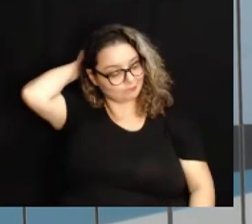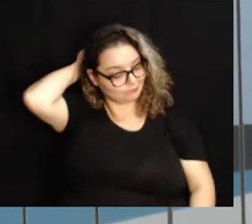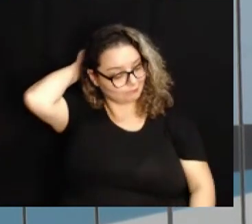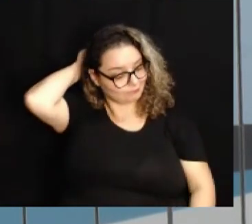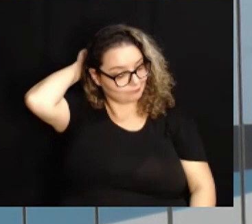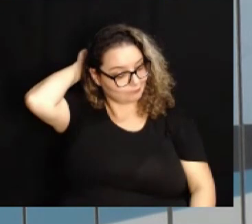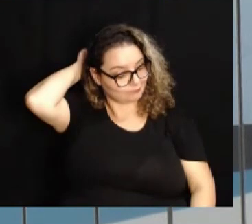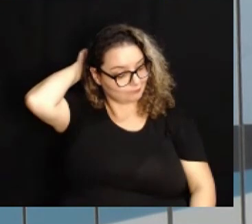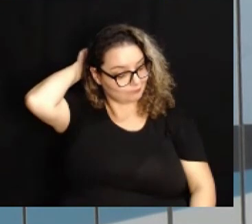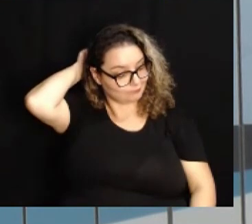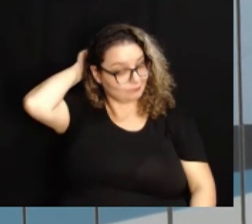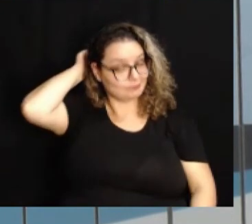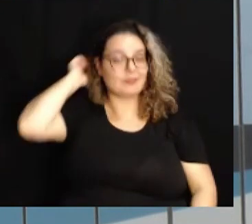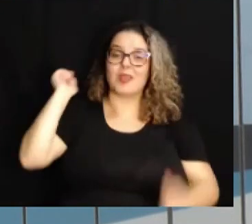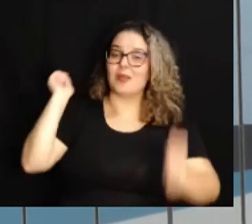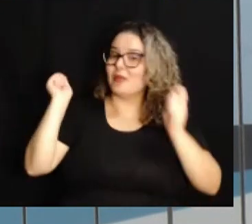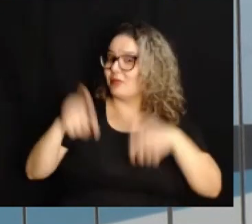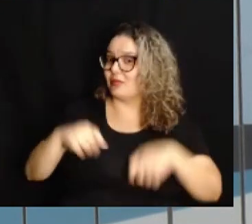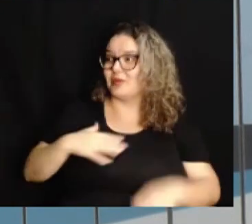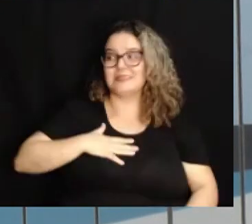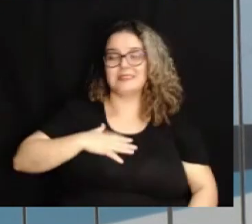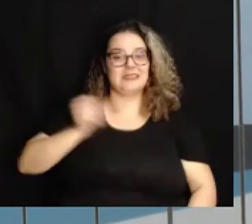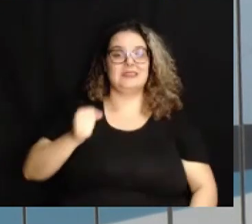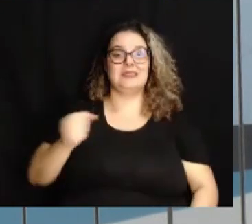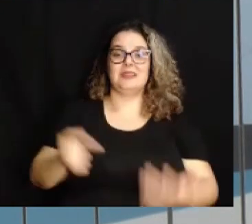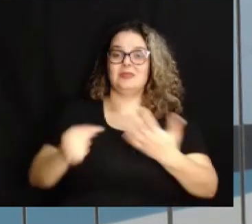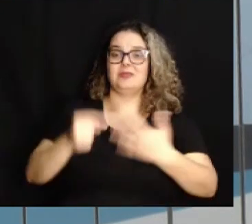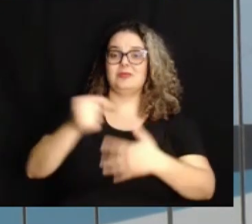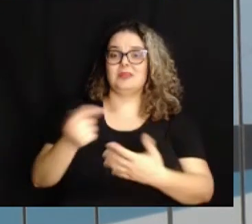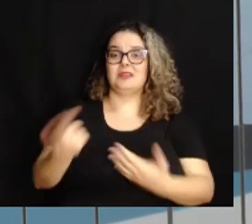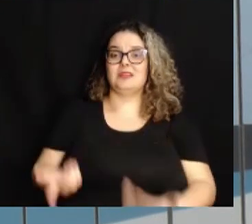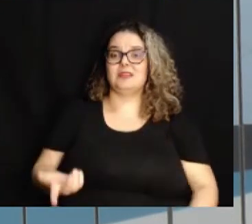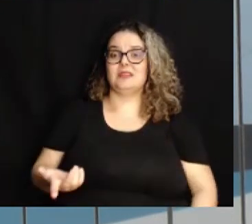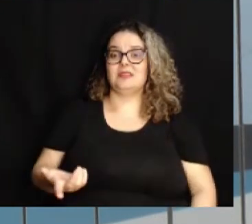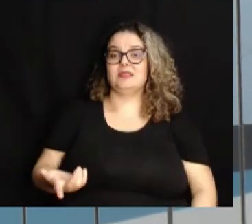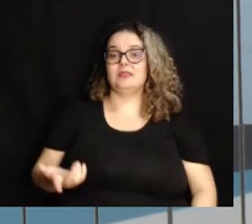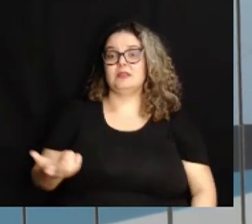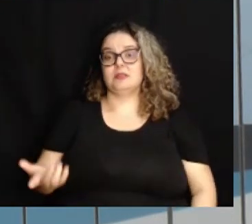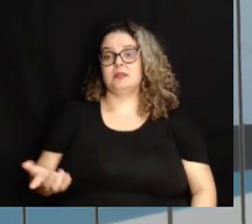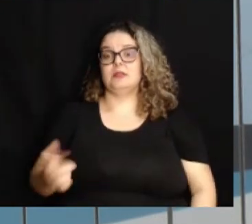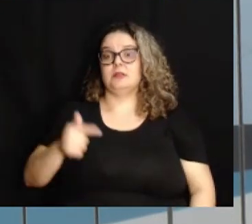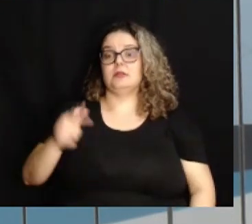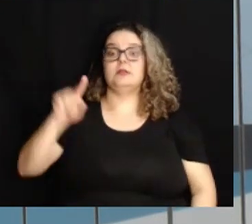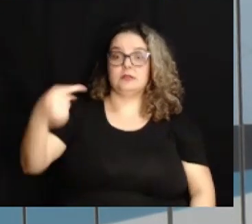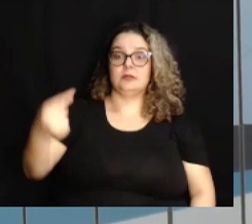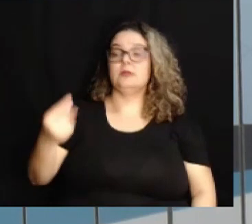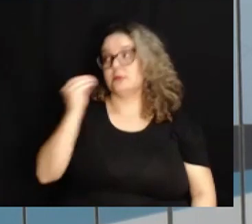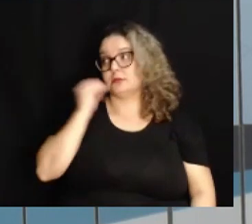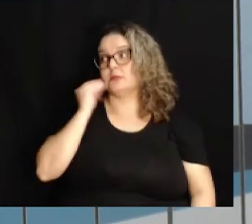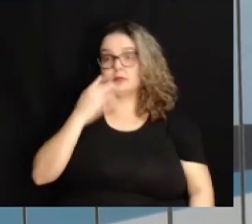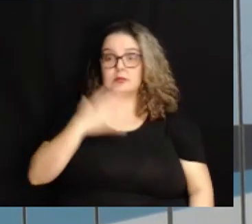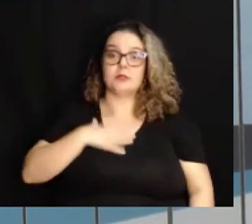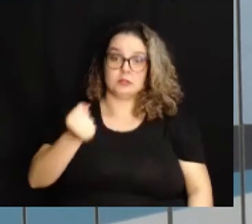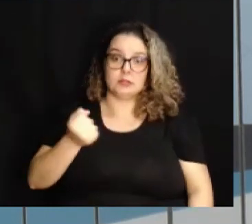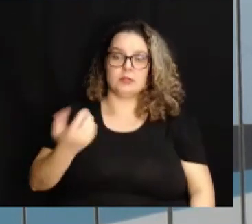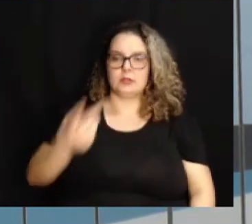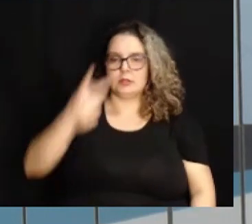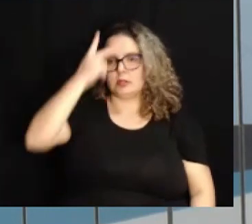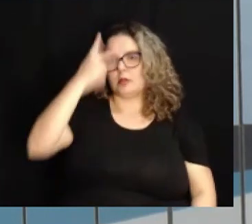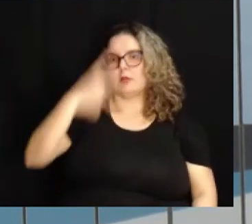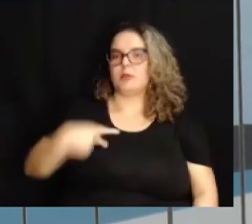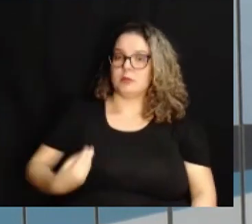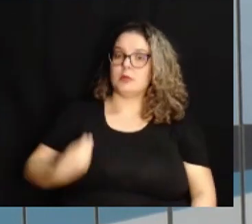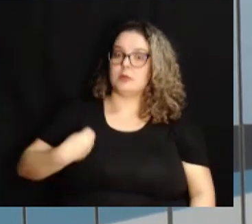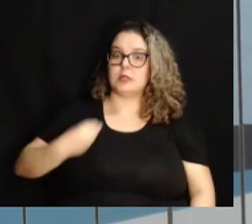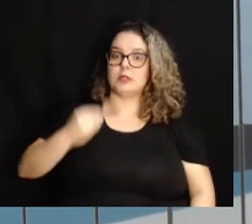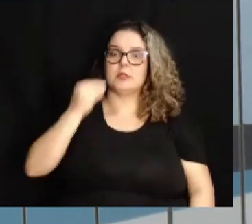muito forte, deu esses indícios, né, e na semana seguinte ela tentou de fato tirar a própria vida. Então é muito importante a